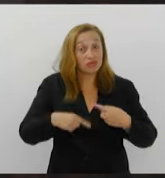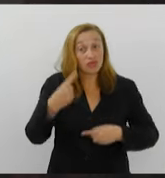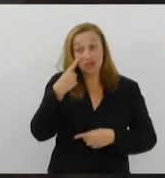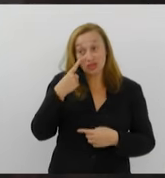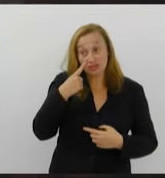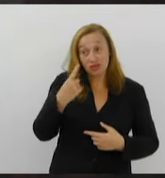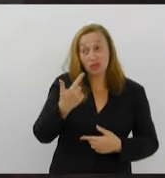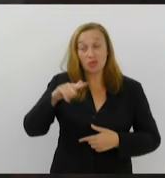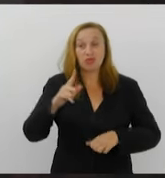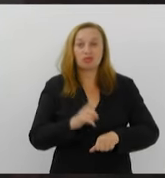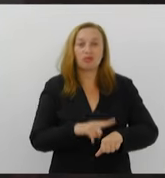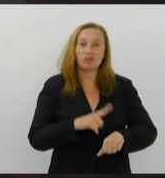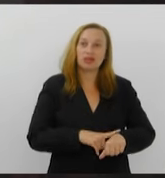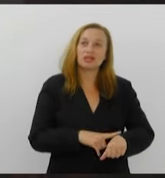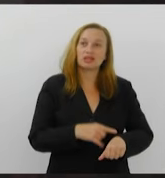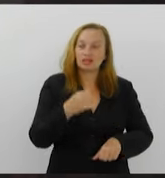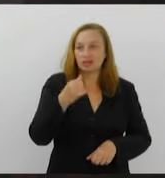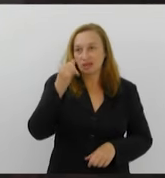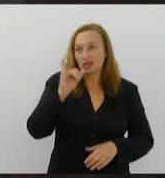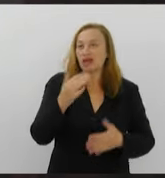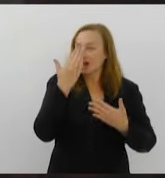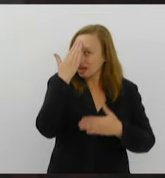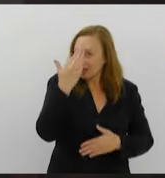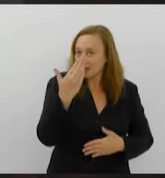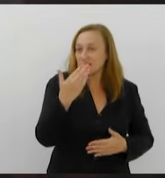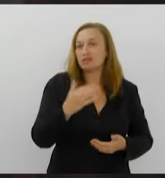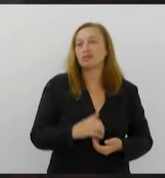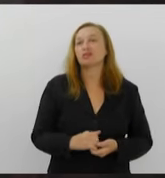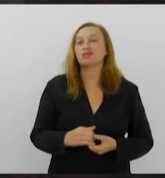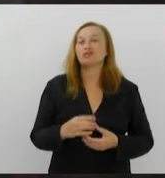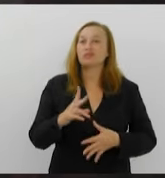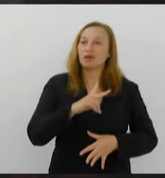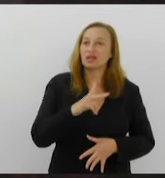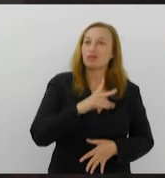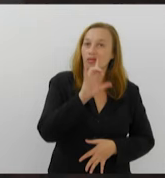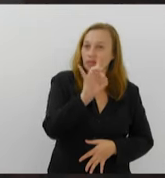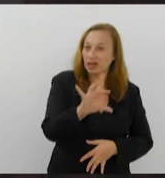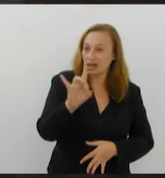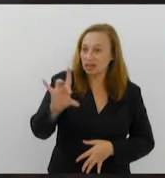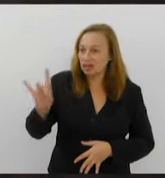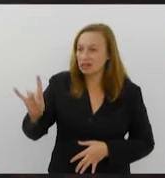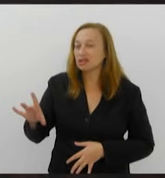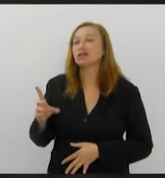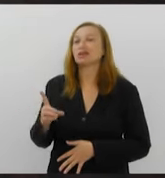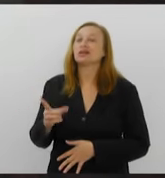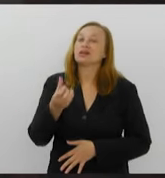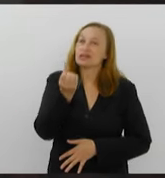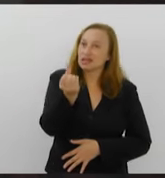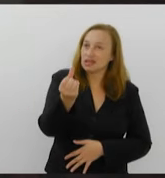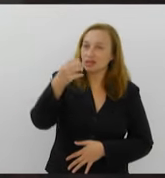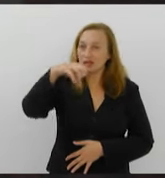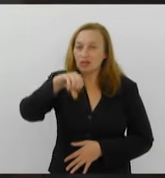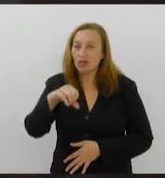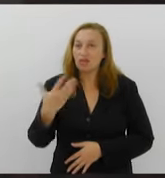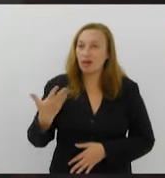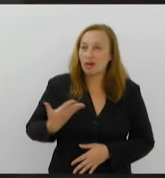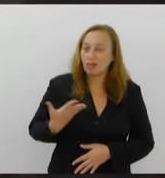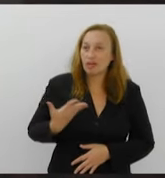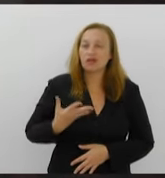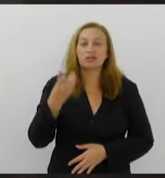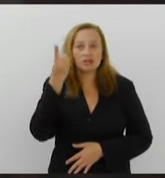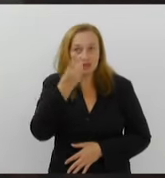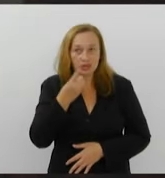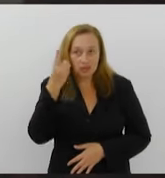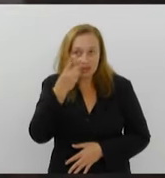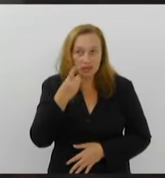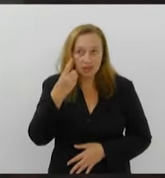tempos. Então, eu gostaria de registrar o meu agradecimento individual a cada 69 colegas, amigos e